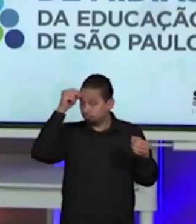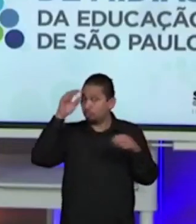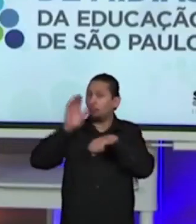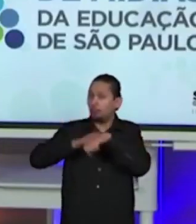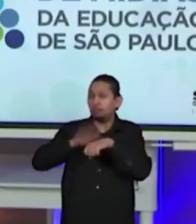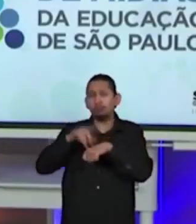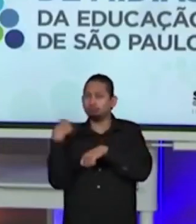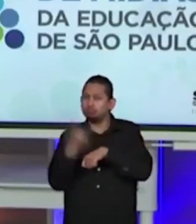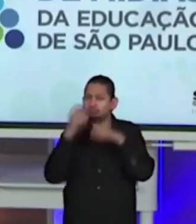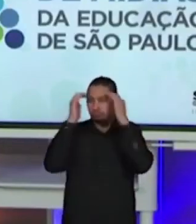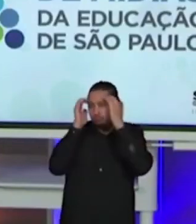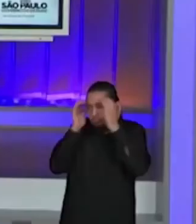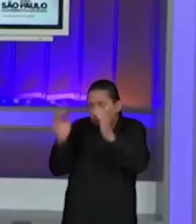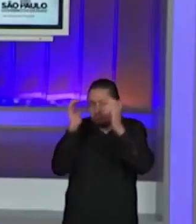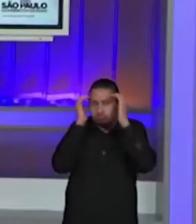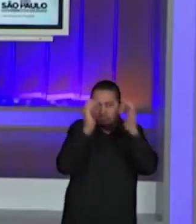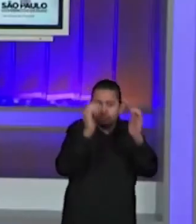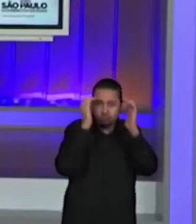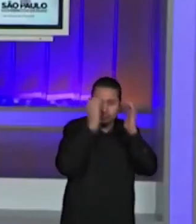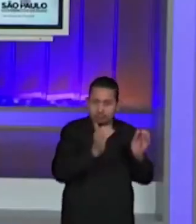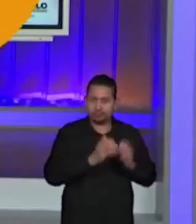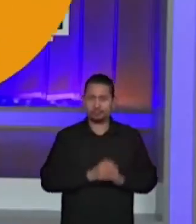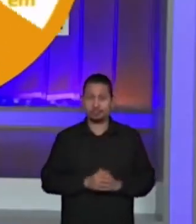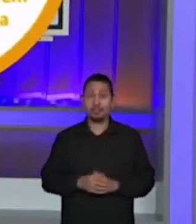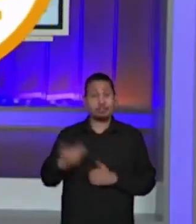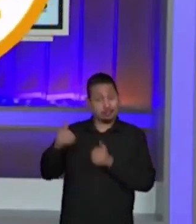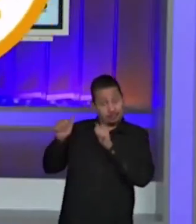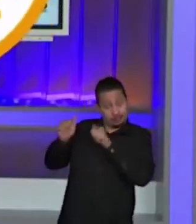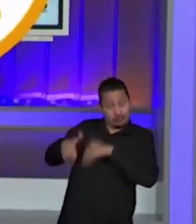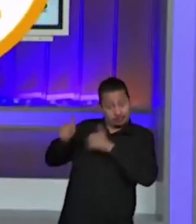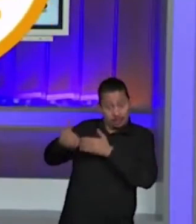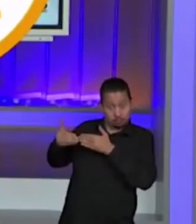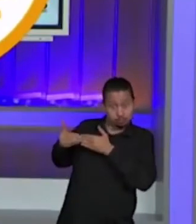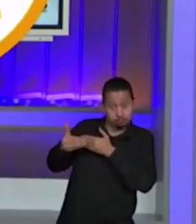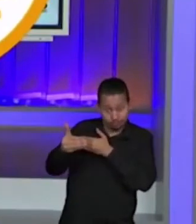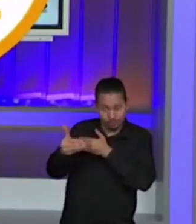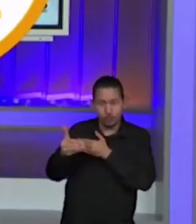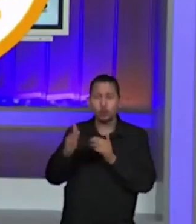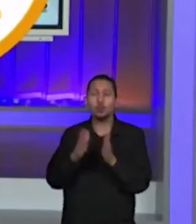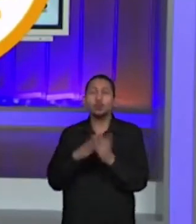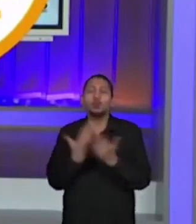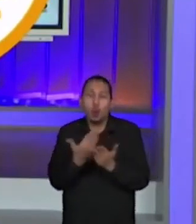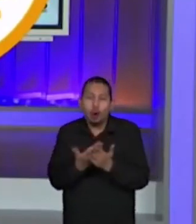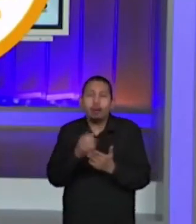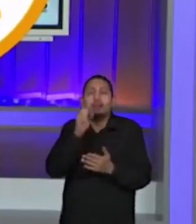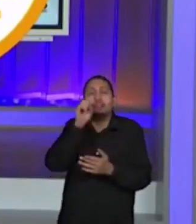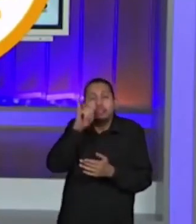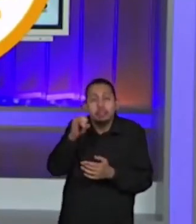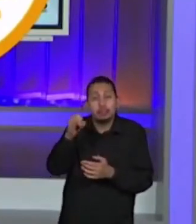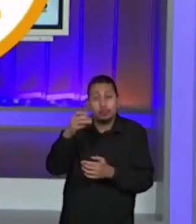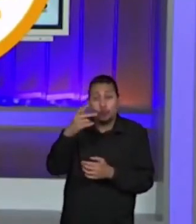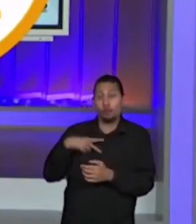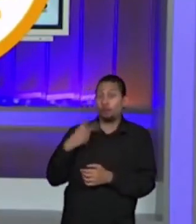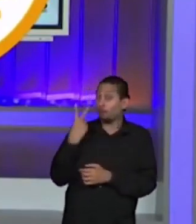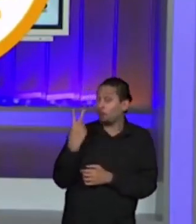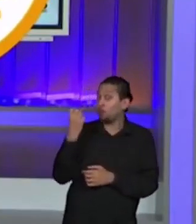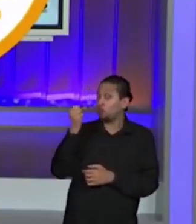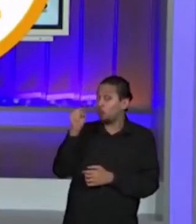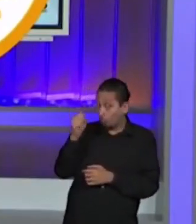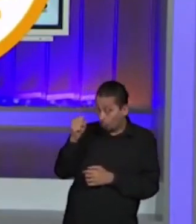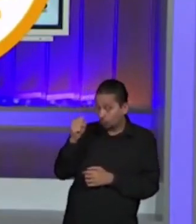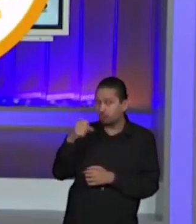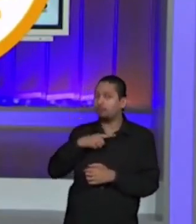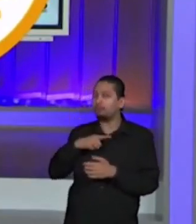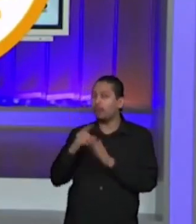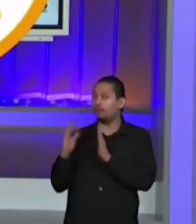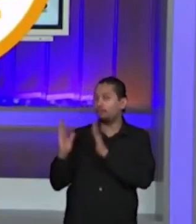das prefeituras locais. Na primeira quinzena de setembro, as escolas das regiões com 28 dias consecutivos na